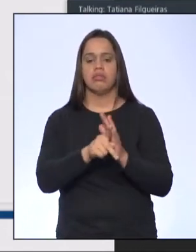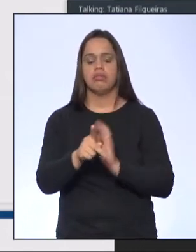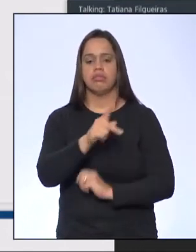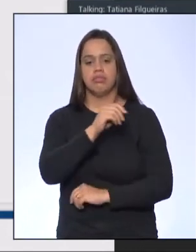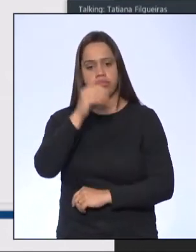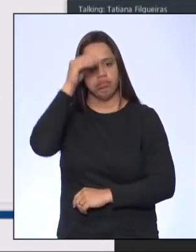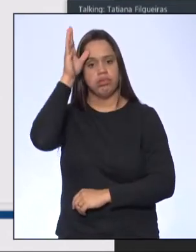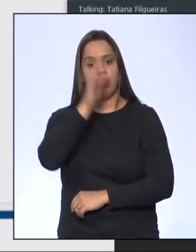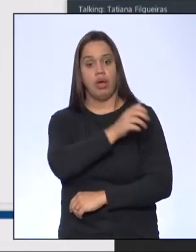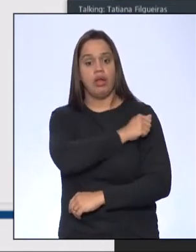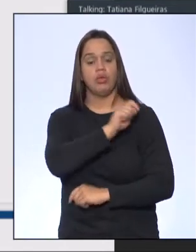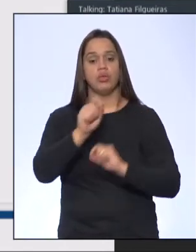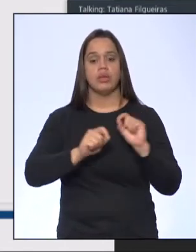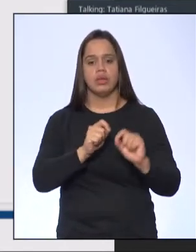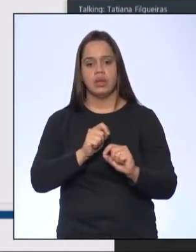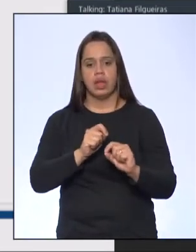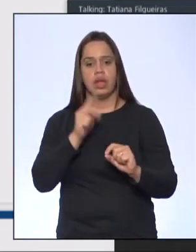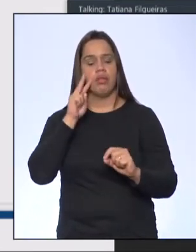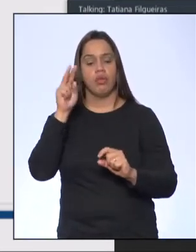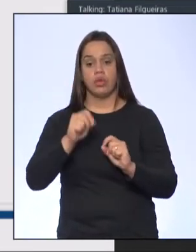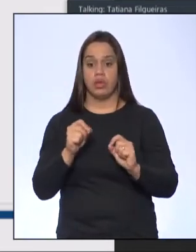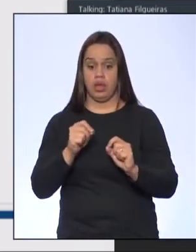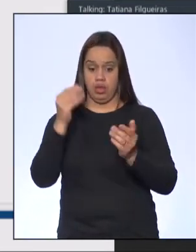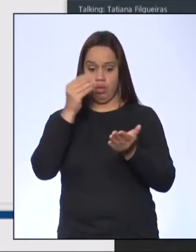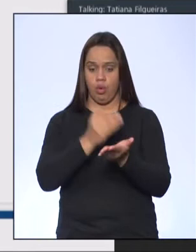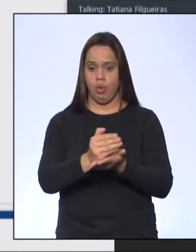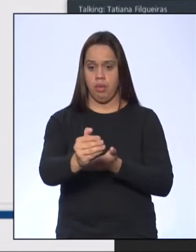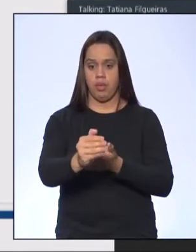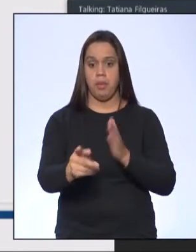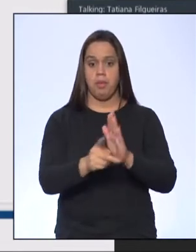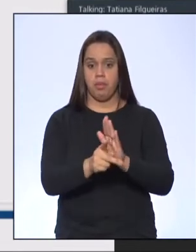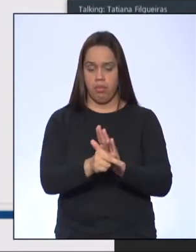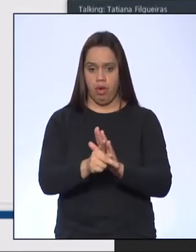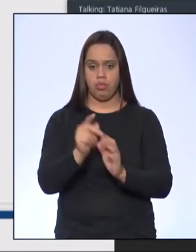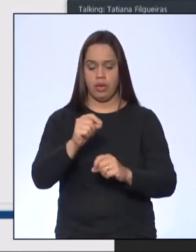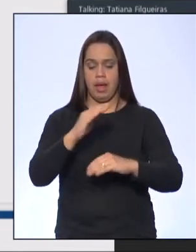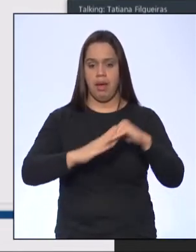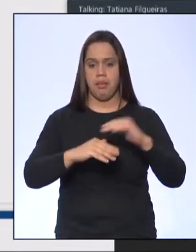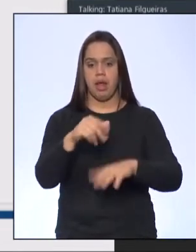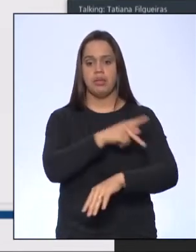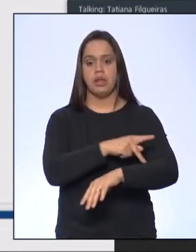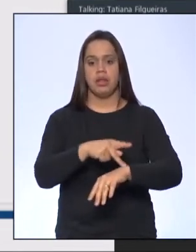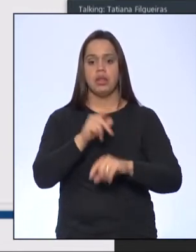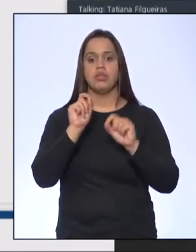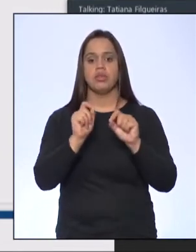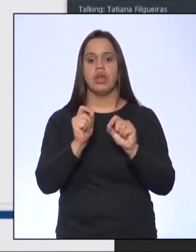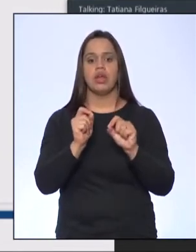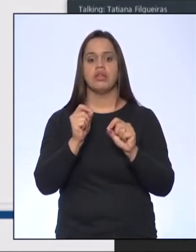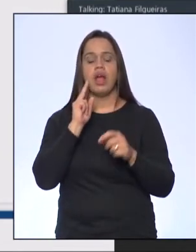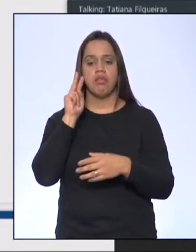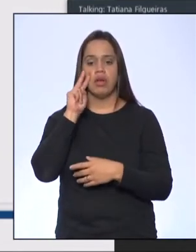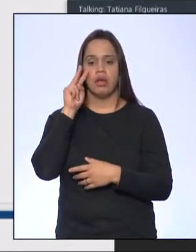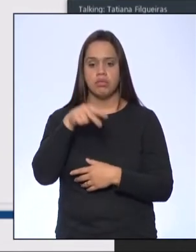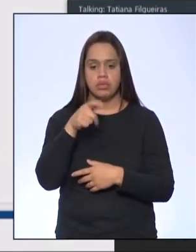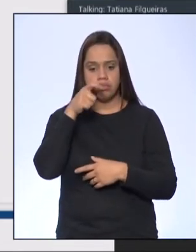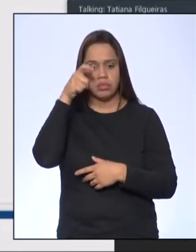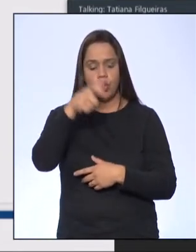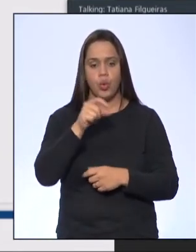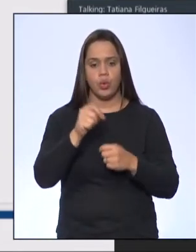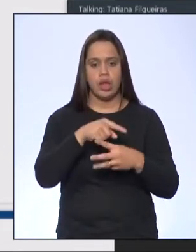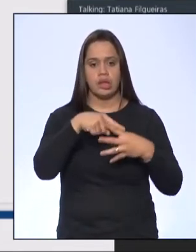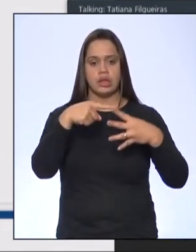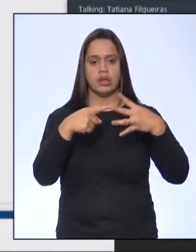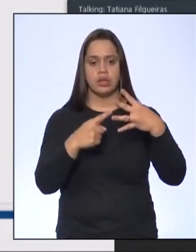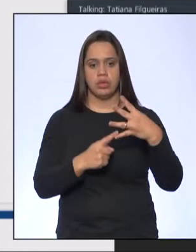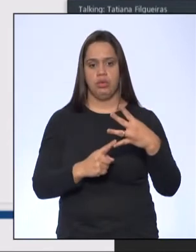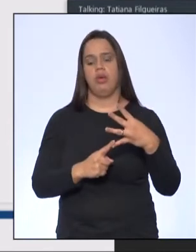que o princípio ativo do aprendizado no aluno é que as práticas pedagógicas sejam centradas nessas